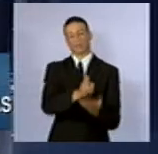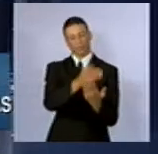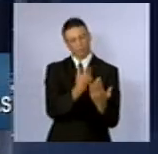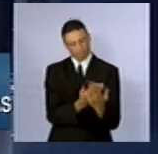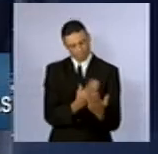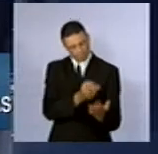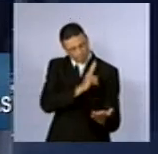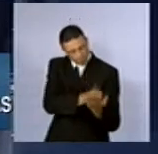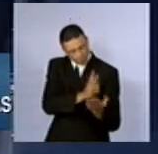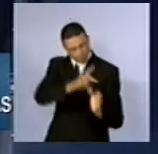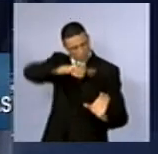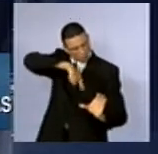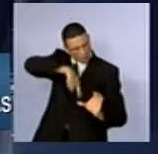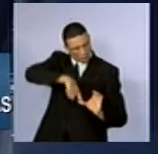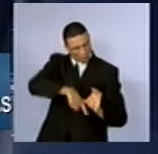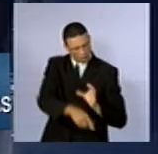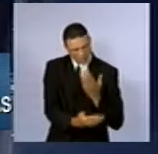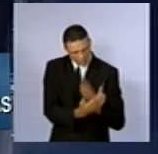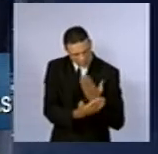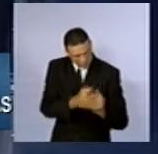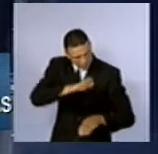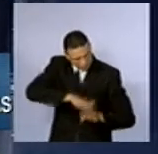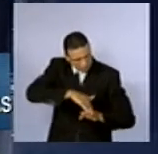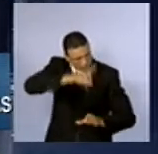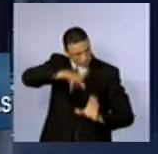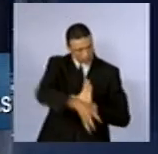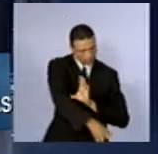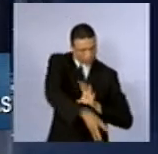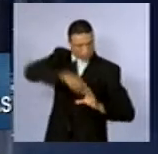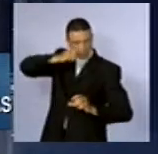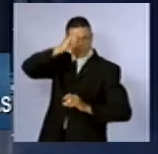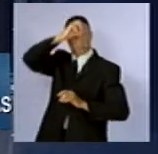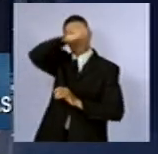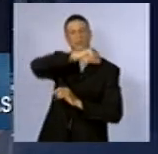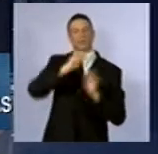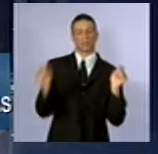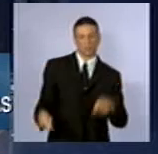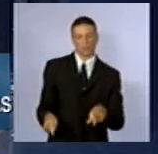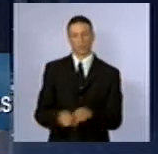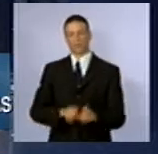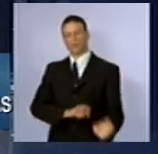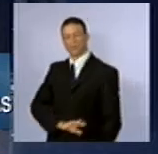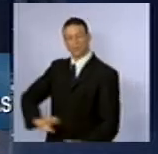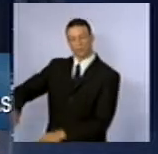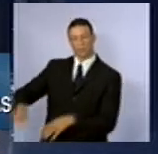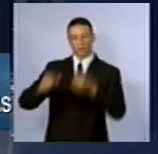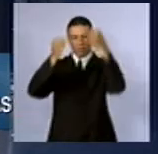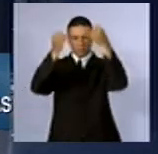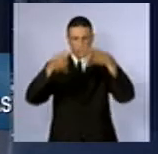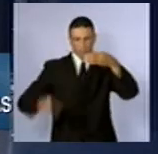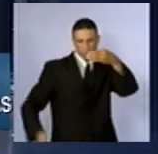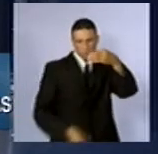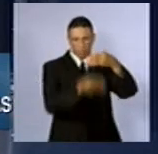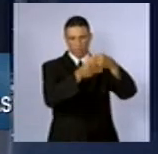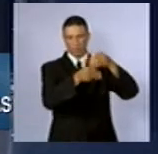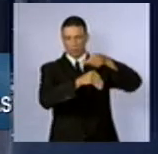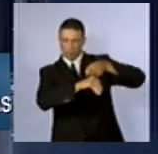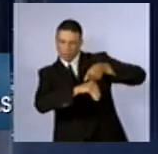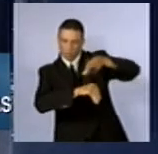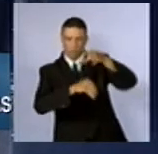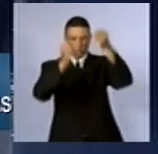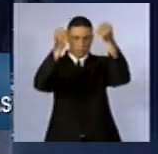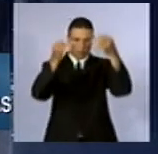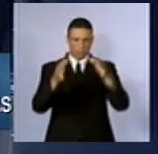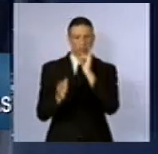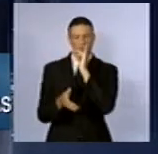estudos, a necessidade do aprofundamento dos estudos. Eu gostaria de, adicionalmente, também colocar mais dois pontos que são até referentes